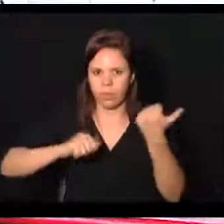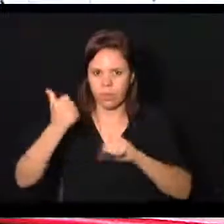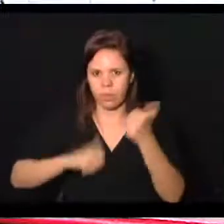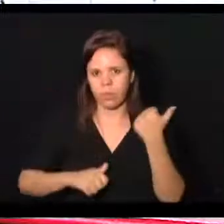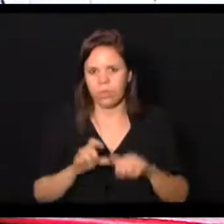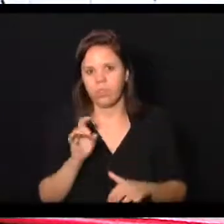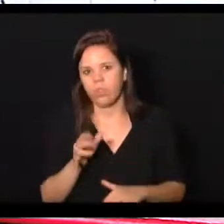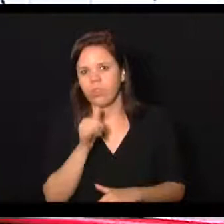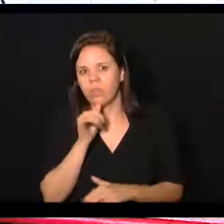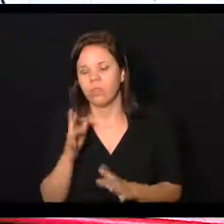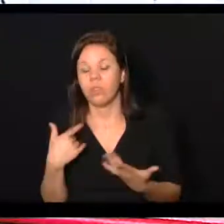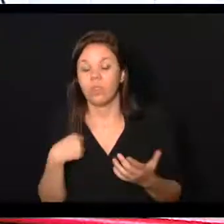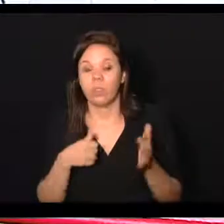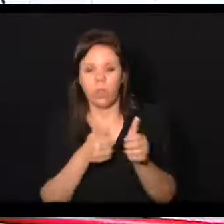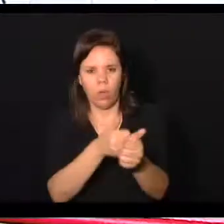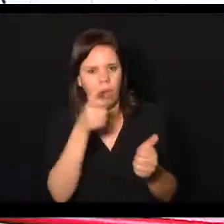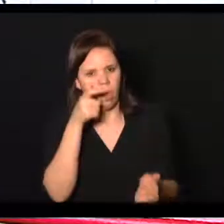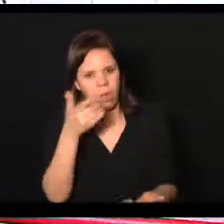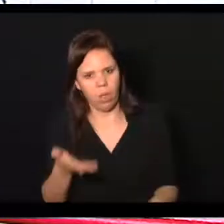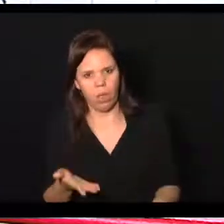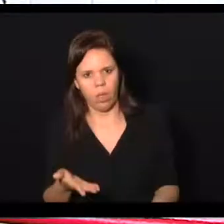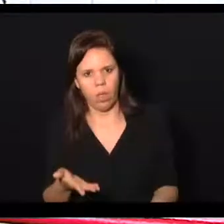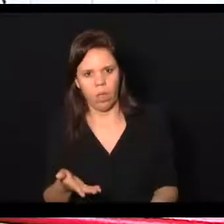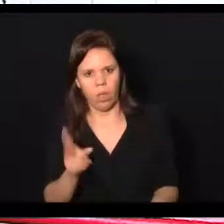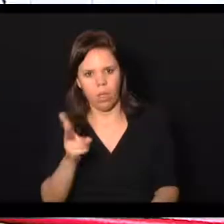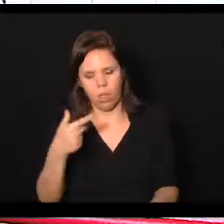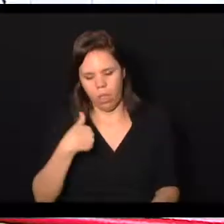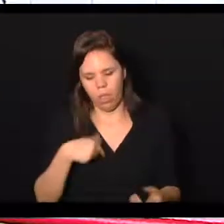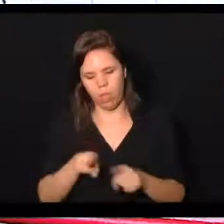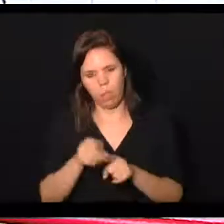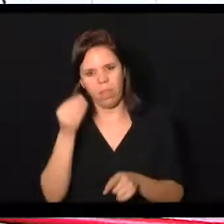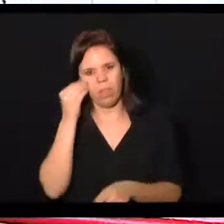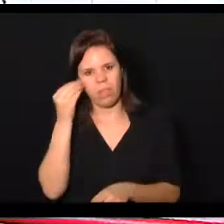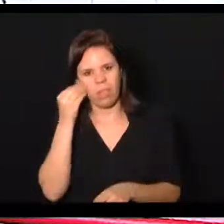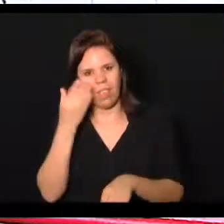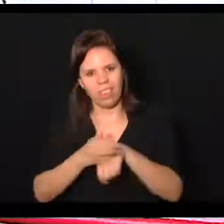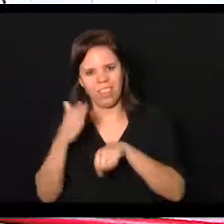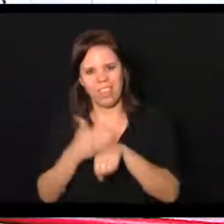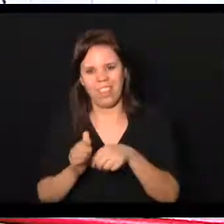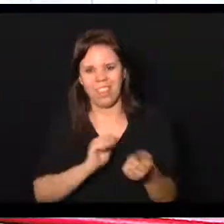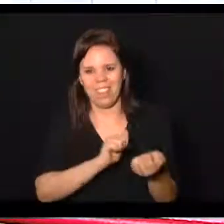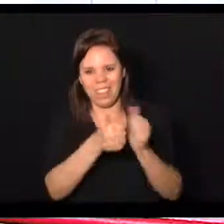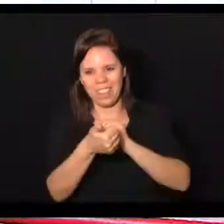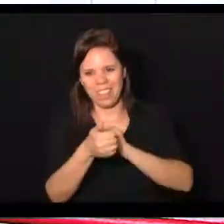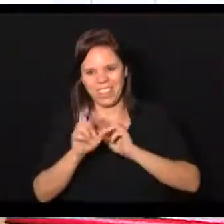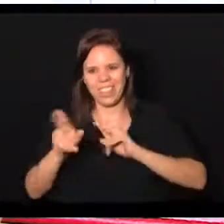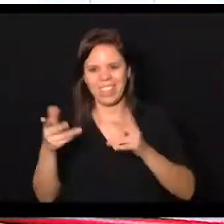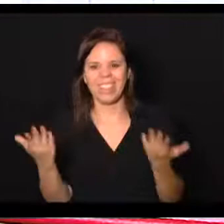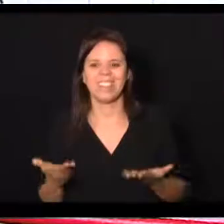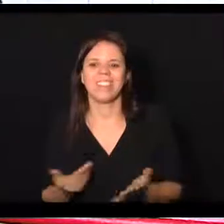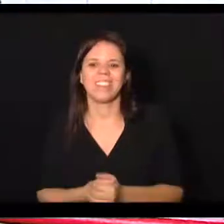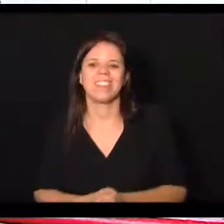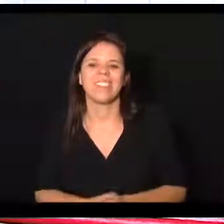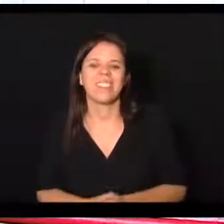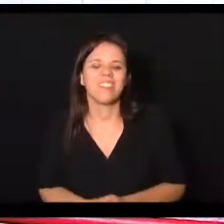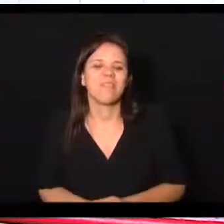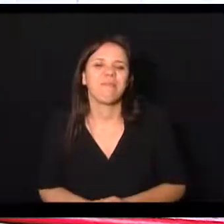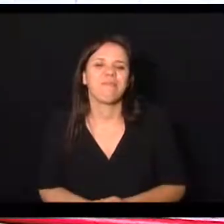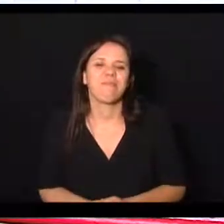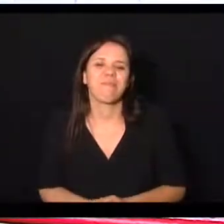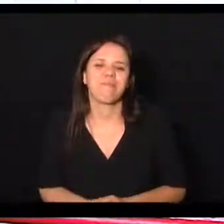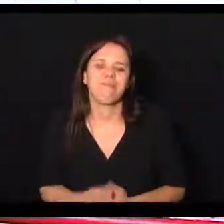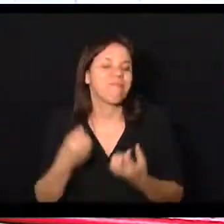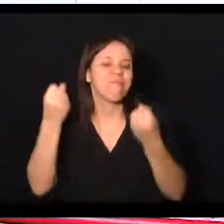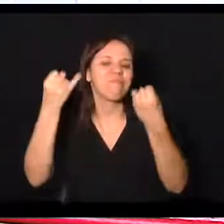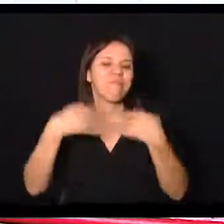quem acompanha o nosso quadro Olha o Esporte Aí sempre vê que eu também tento praticar as modalidades e não vai ser diferente hoje aqui no boxe, né, Lucas? Sim. Me